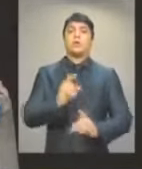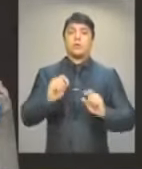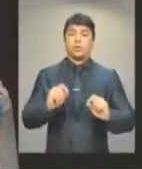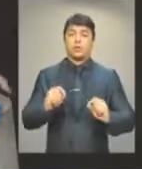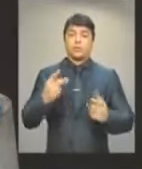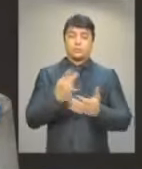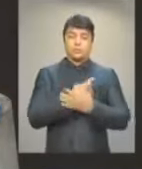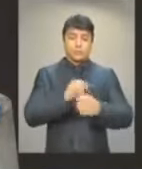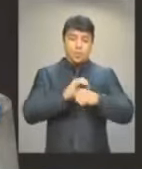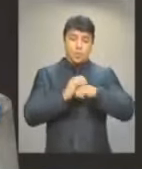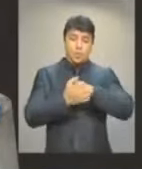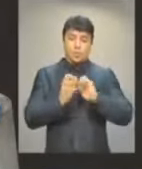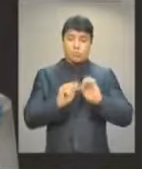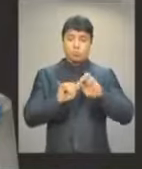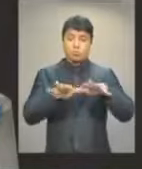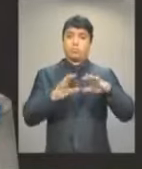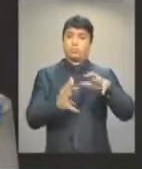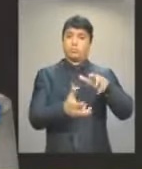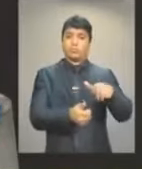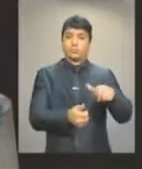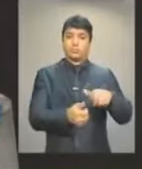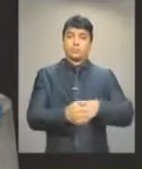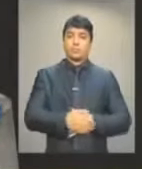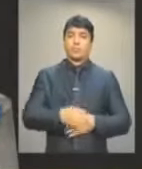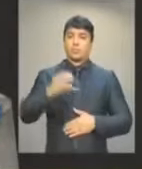da pandemia da Covid.